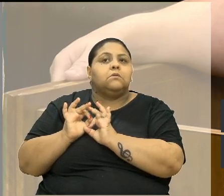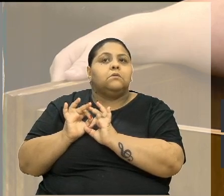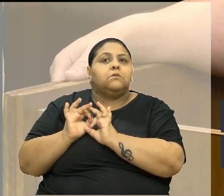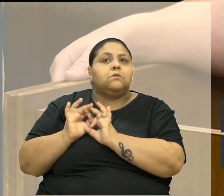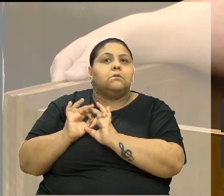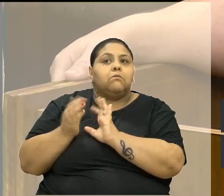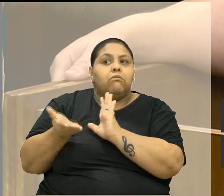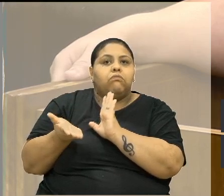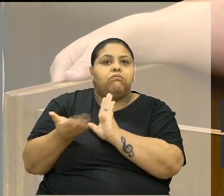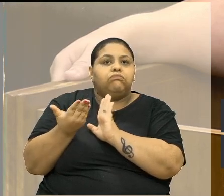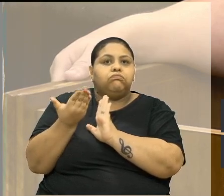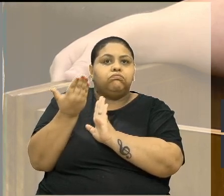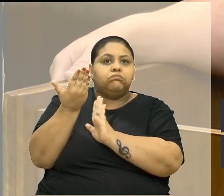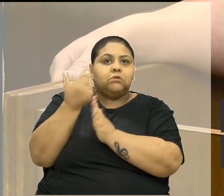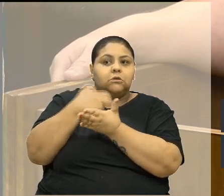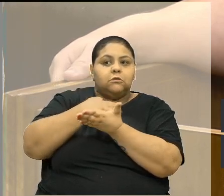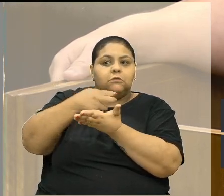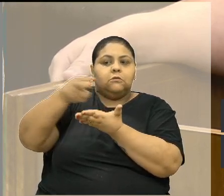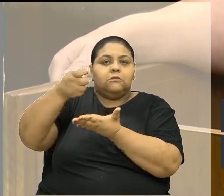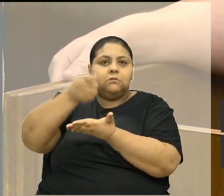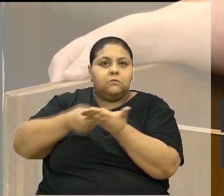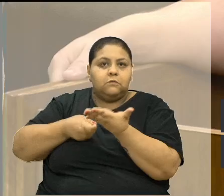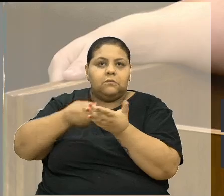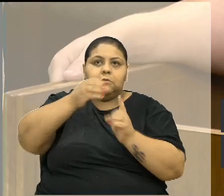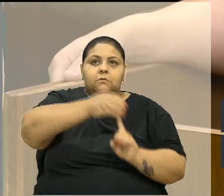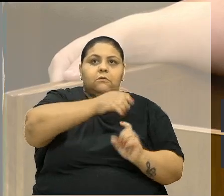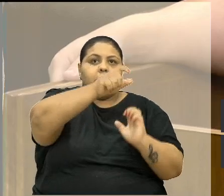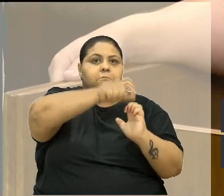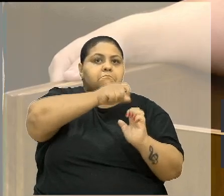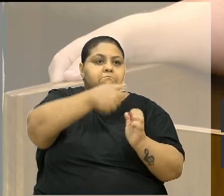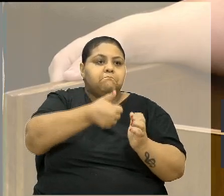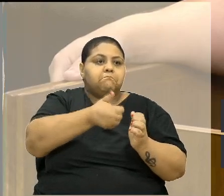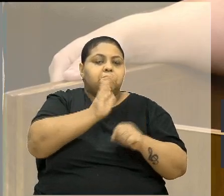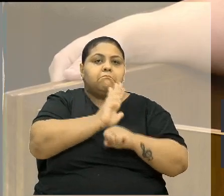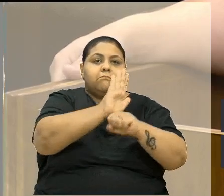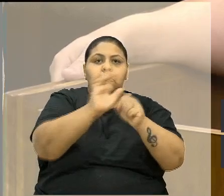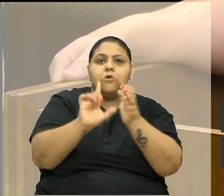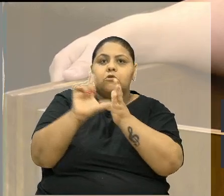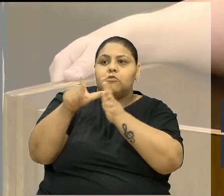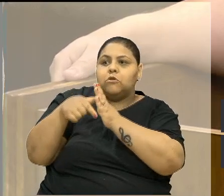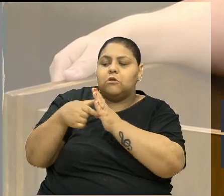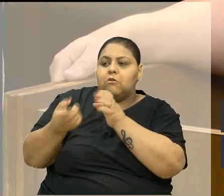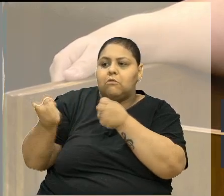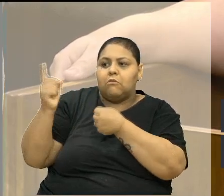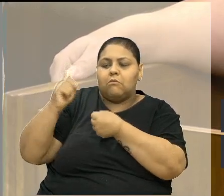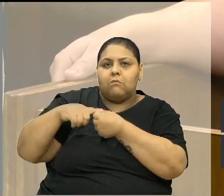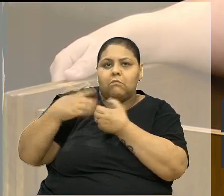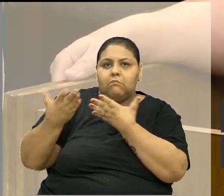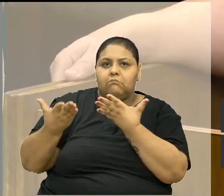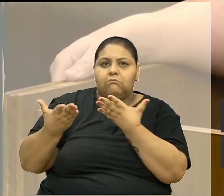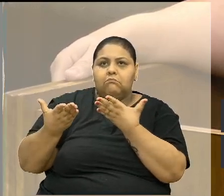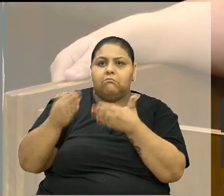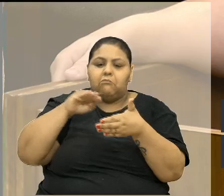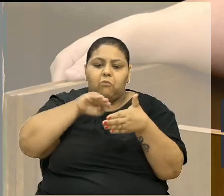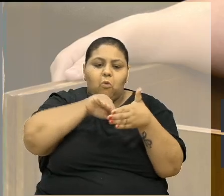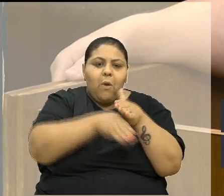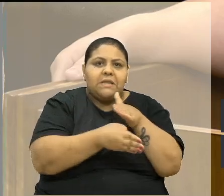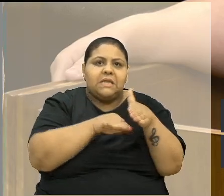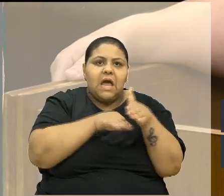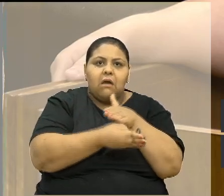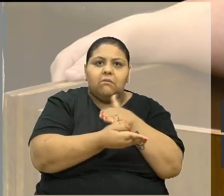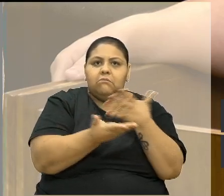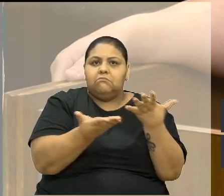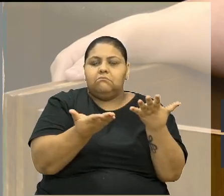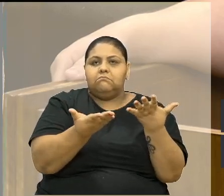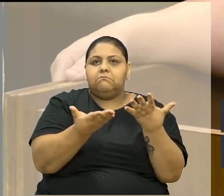alta carga tributária, principalmente que os empresários contribuem, e depois o retorno às vezes fica lá engavetado,